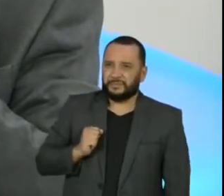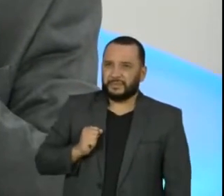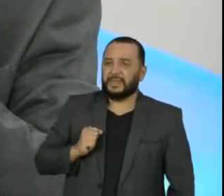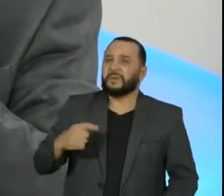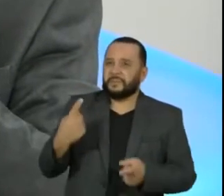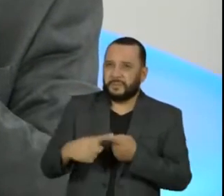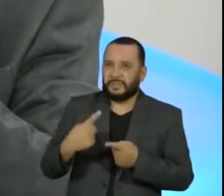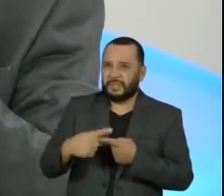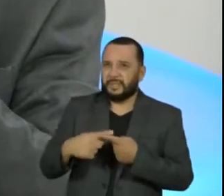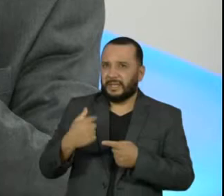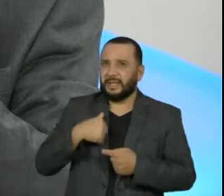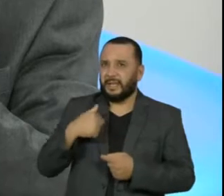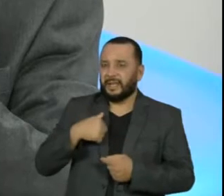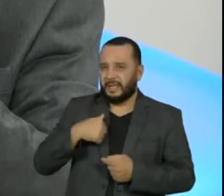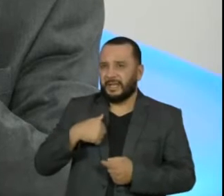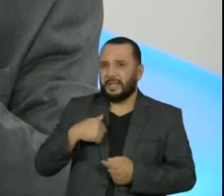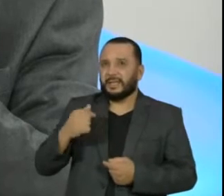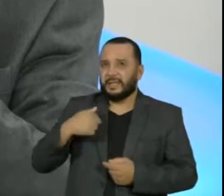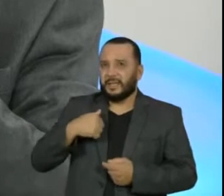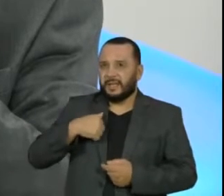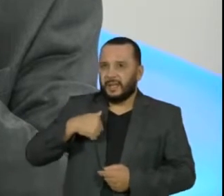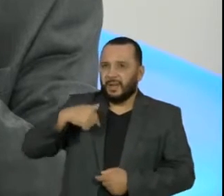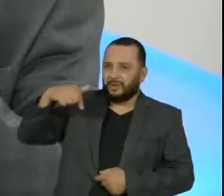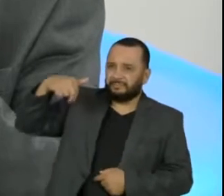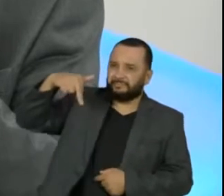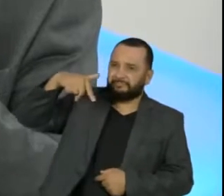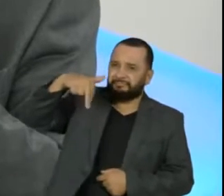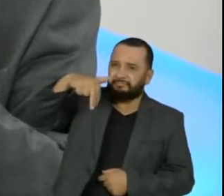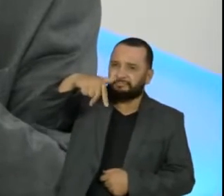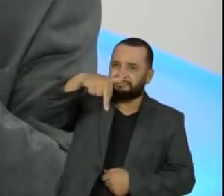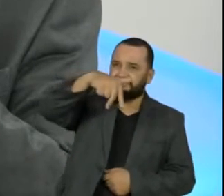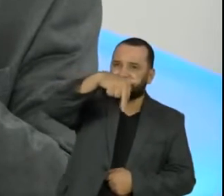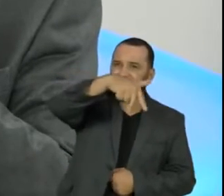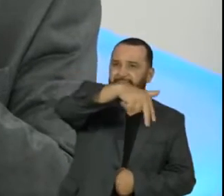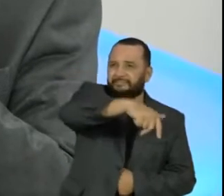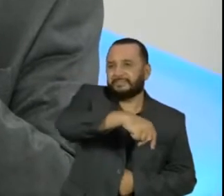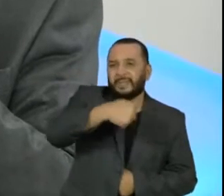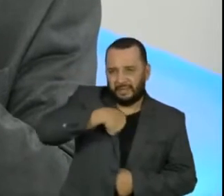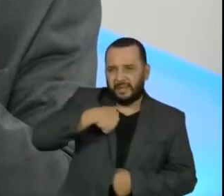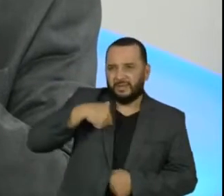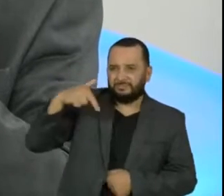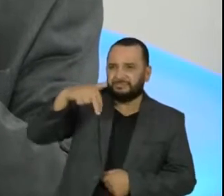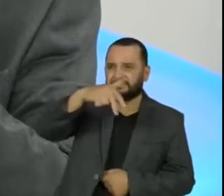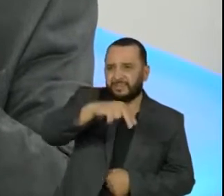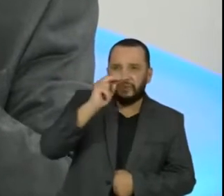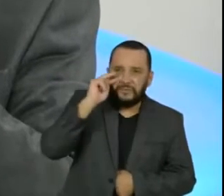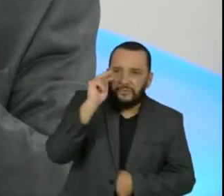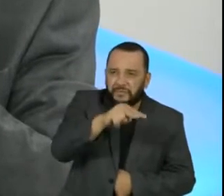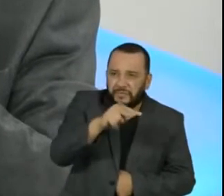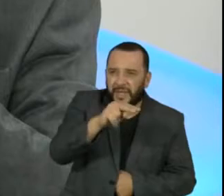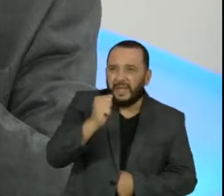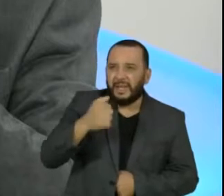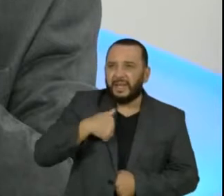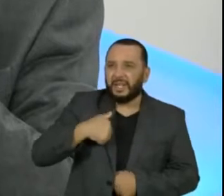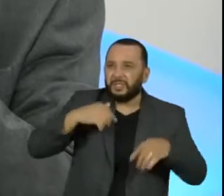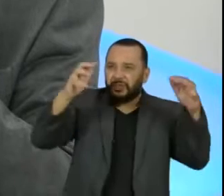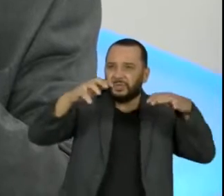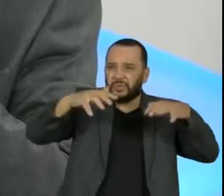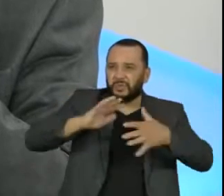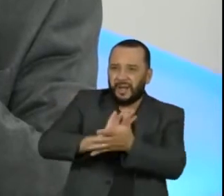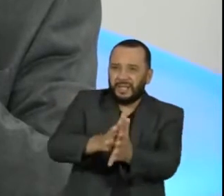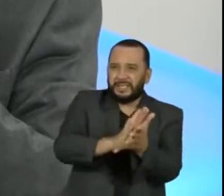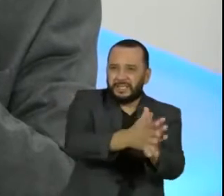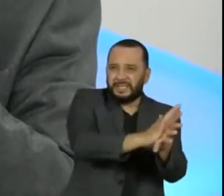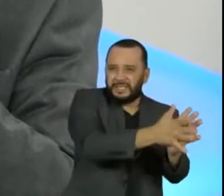a pé, onde a tragédia bateu sobre a cidade, que foi a chuva. Eu vi gente soterrada. Então não